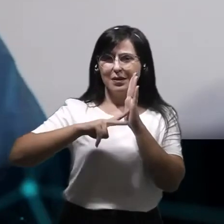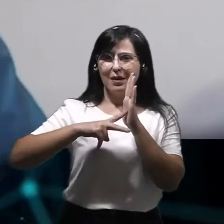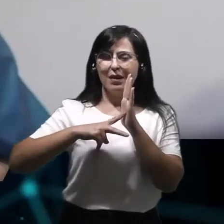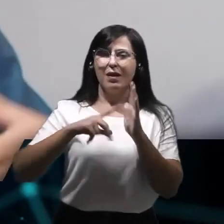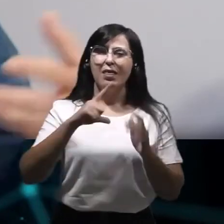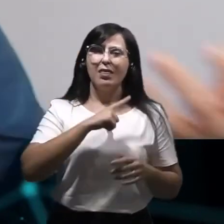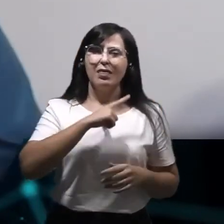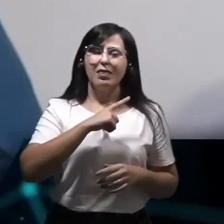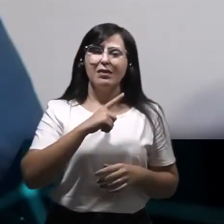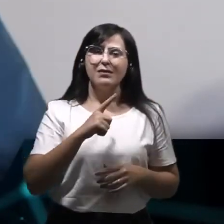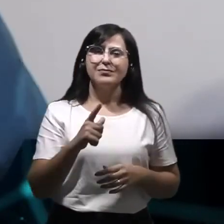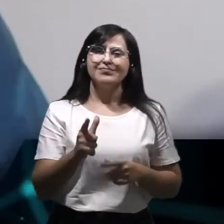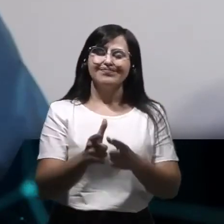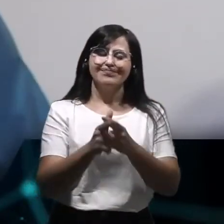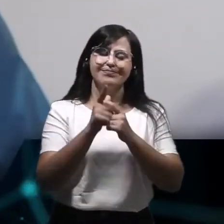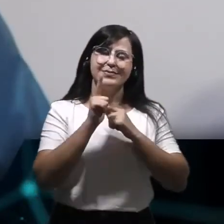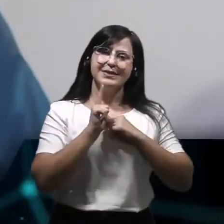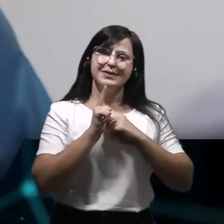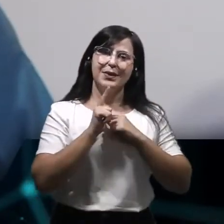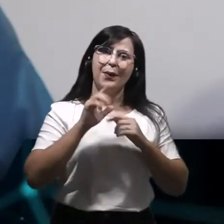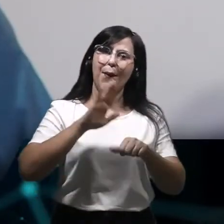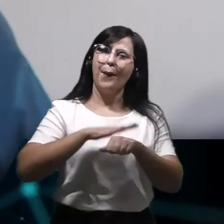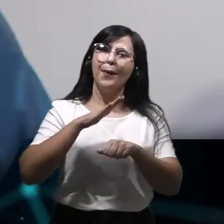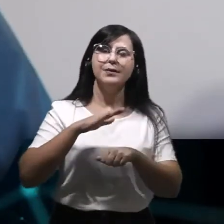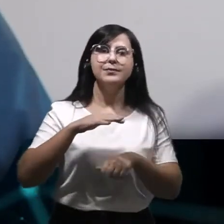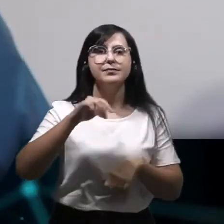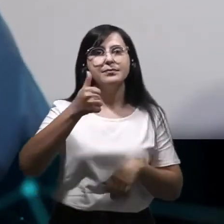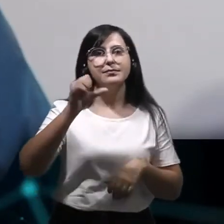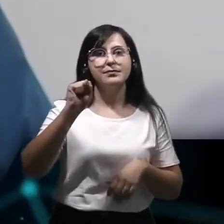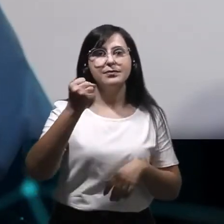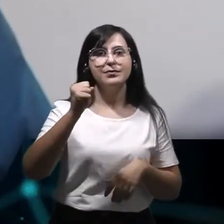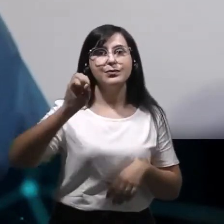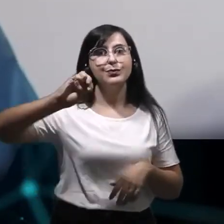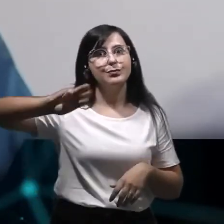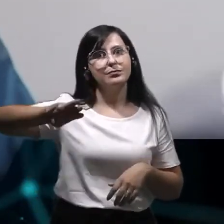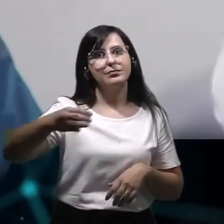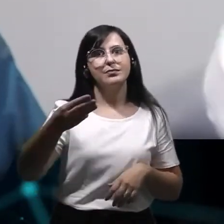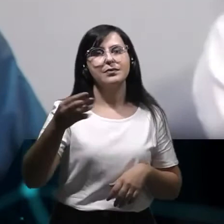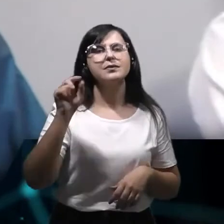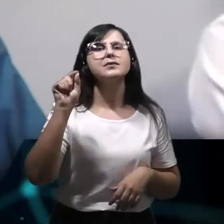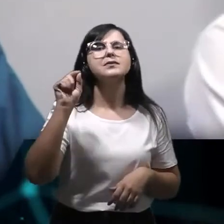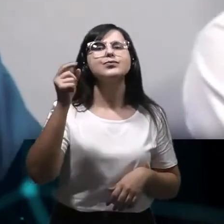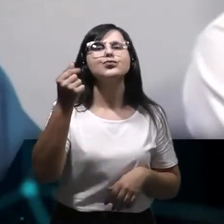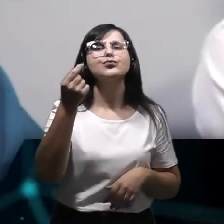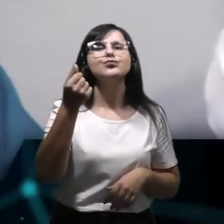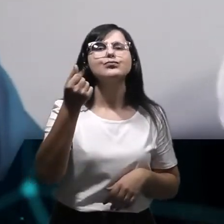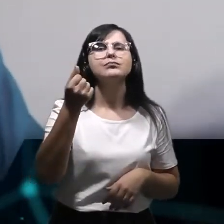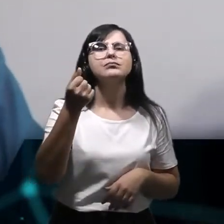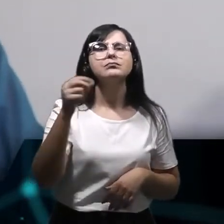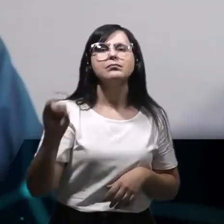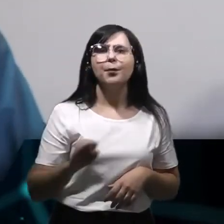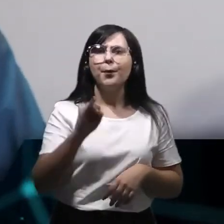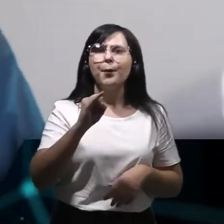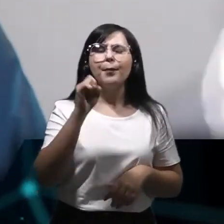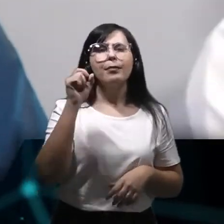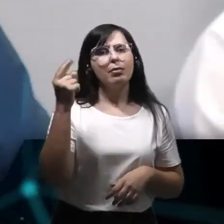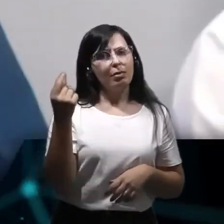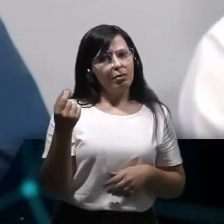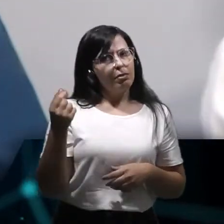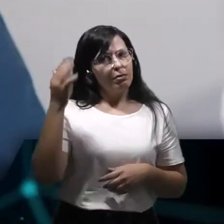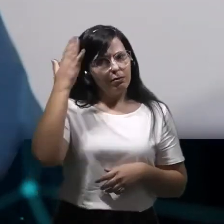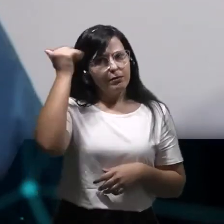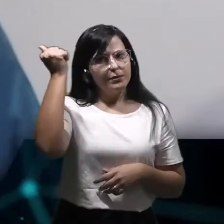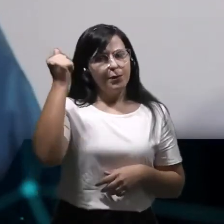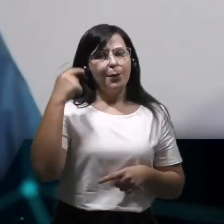uma dívida de mais de 18 milhões, que esse dinheiro a gente não sabe onde foi parar. Isso é importante a gente saber onde foi parar o dinheiro